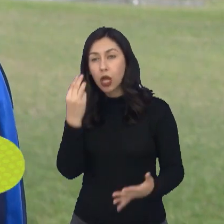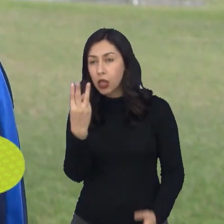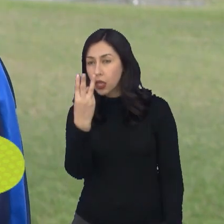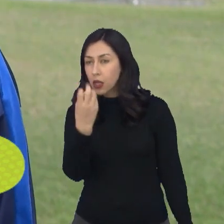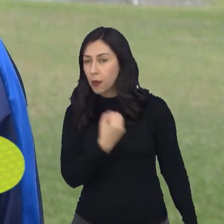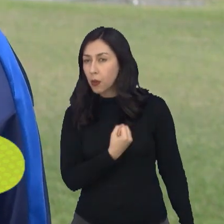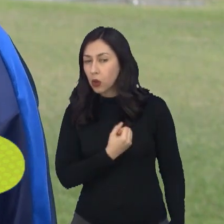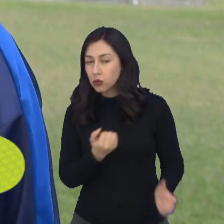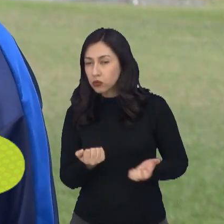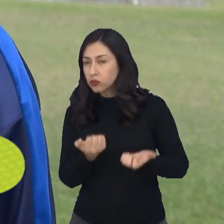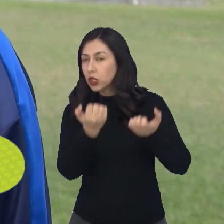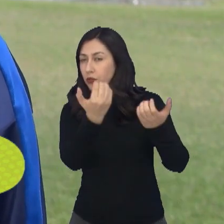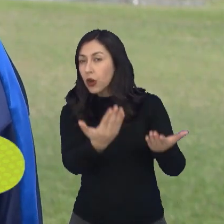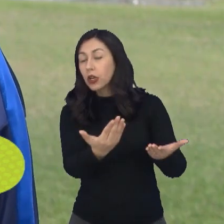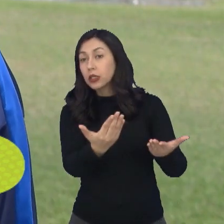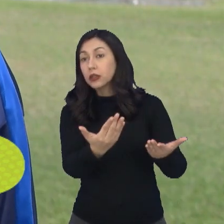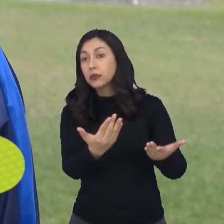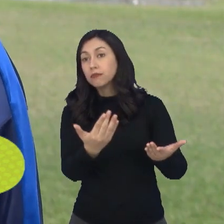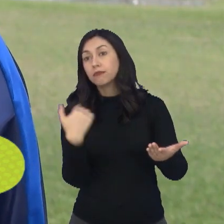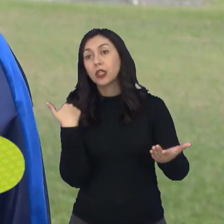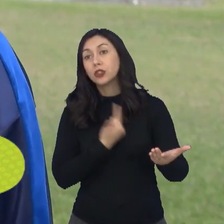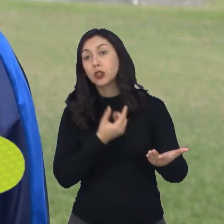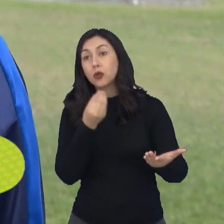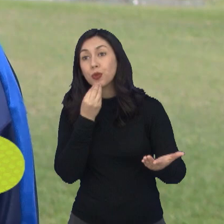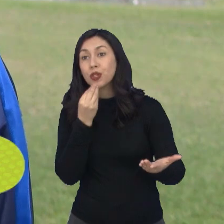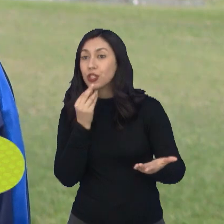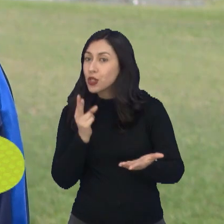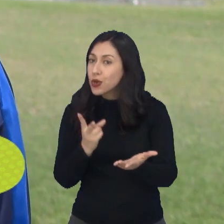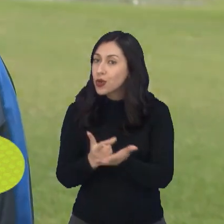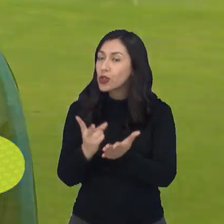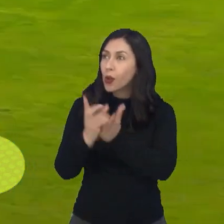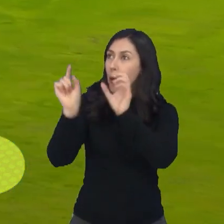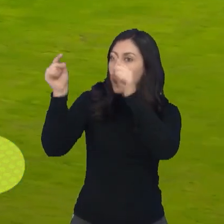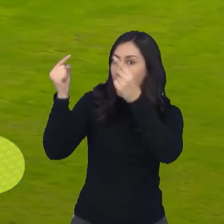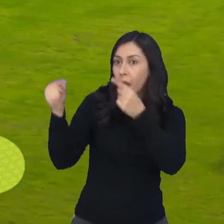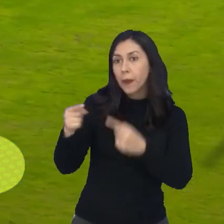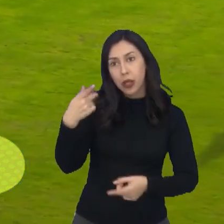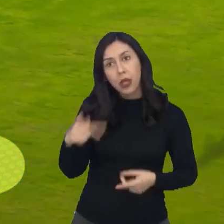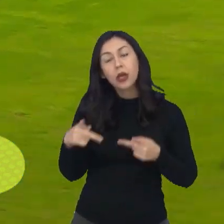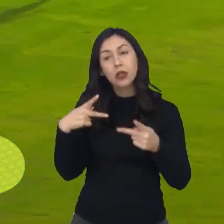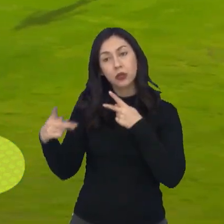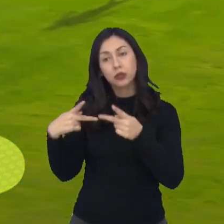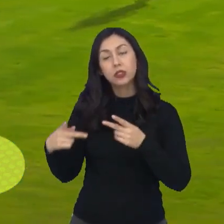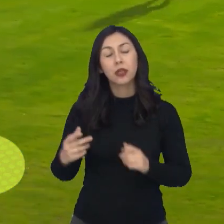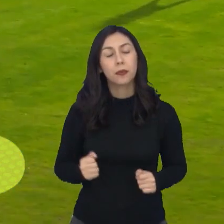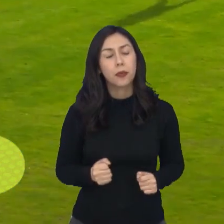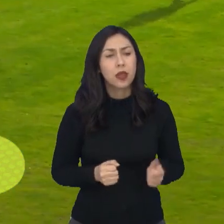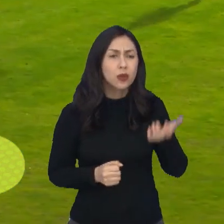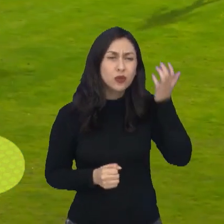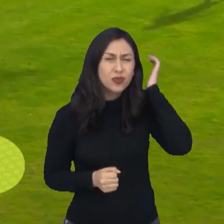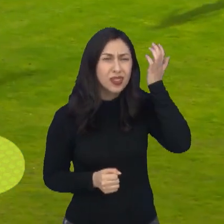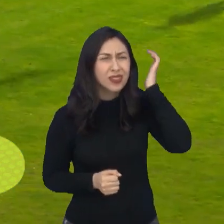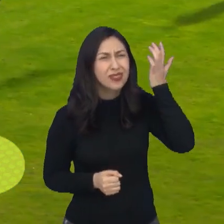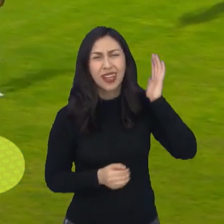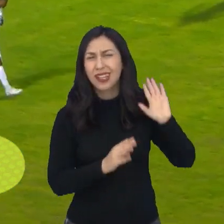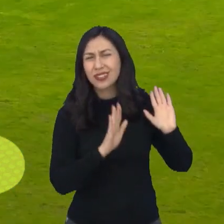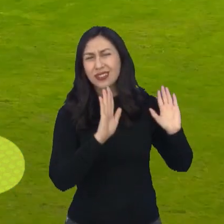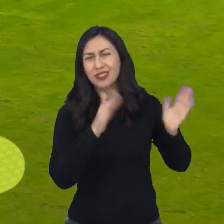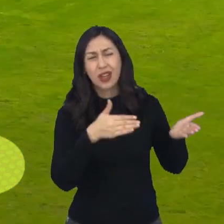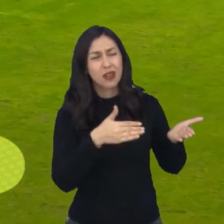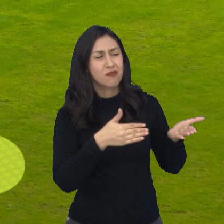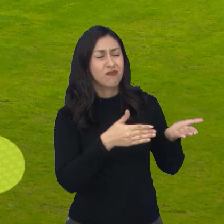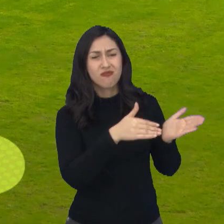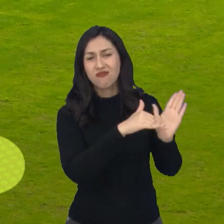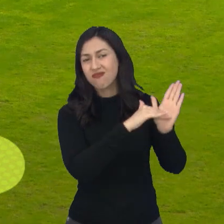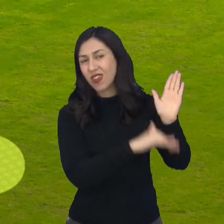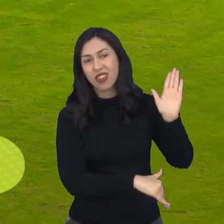fora para que a gente possa ter essa chance de jogar dentro de casa numa fase decisiva. O fato do Santo André já estar despreocupado,